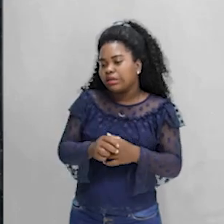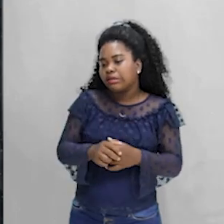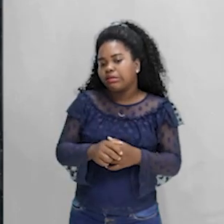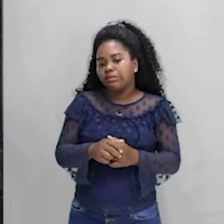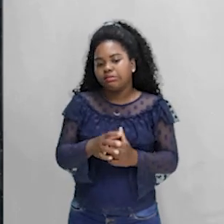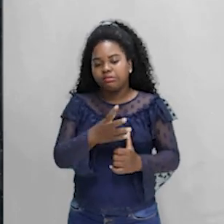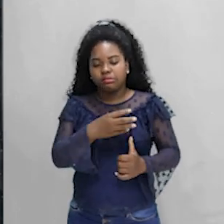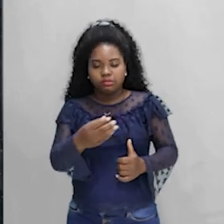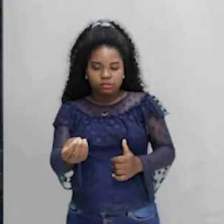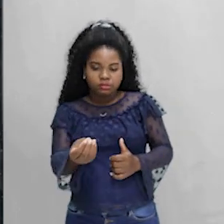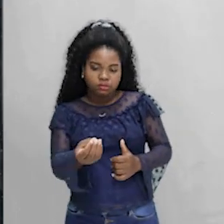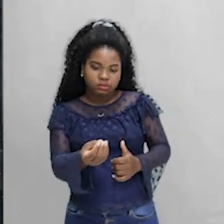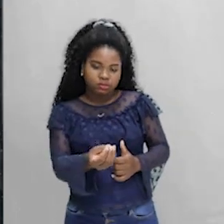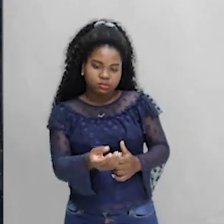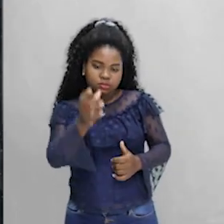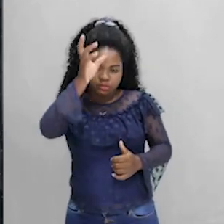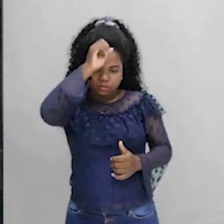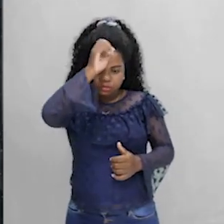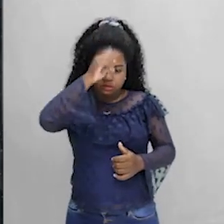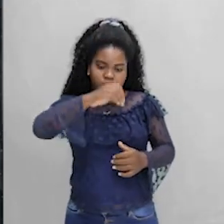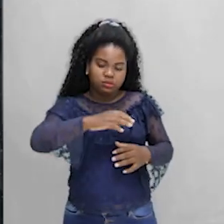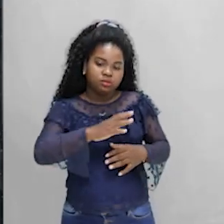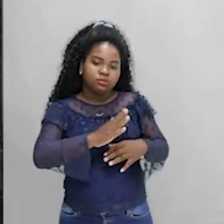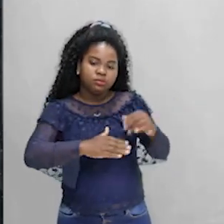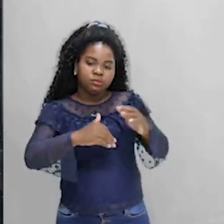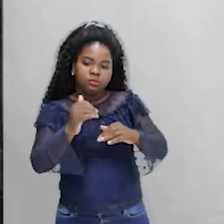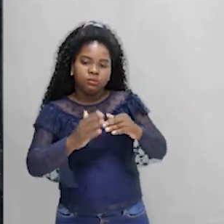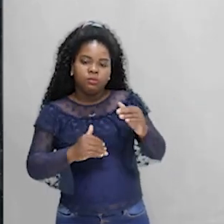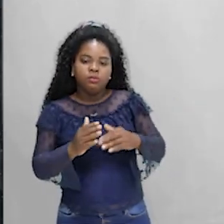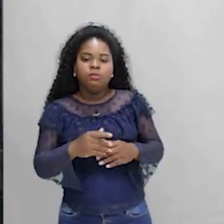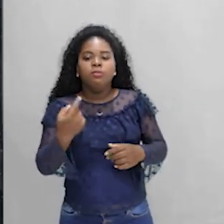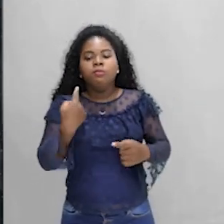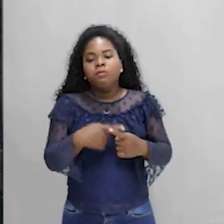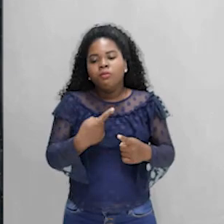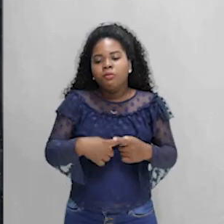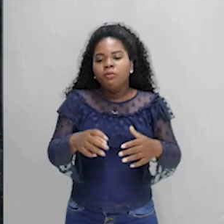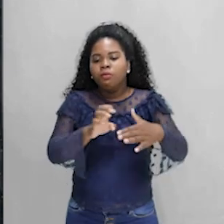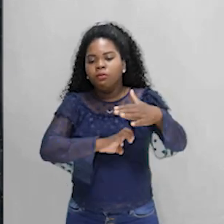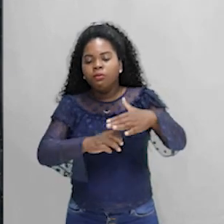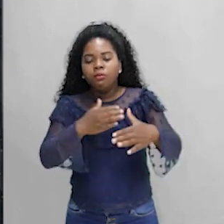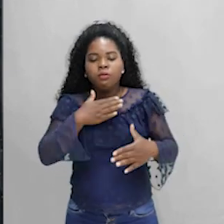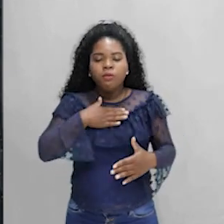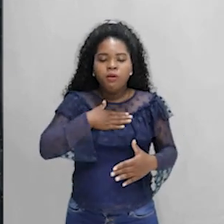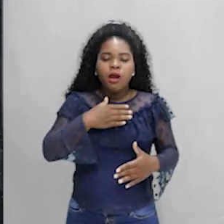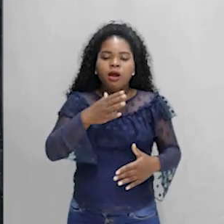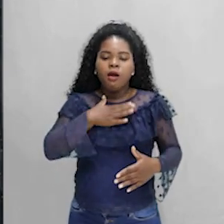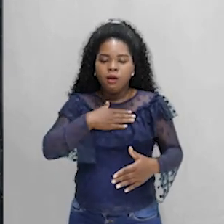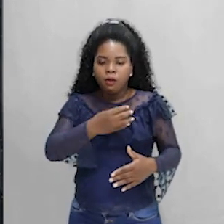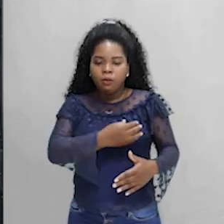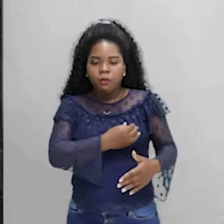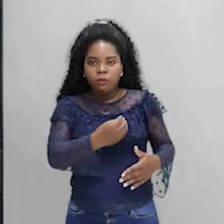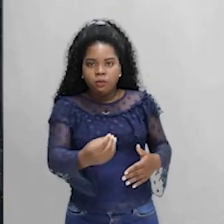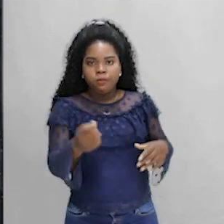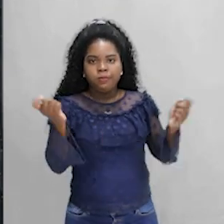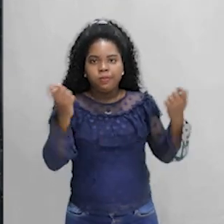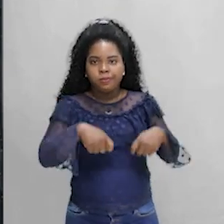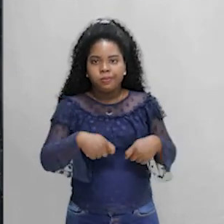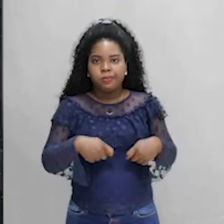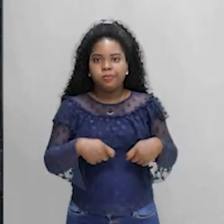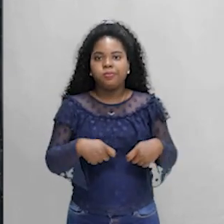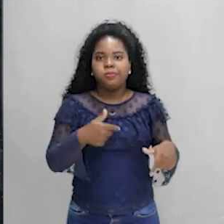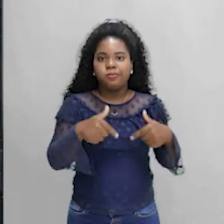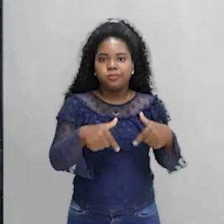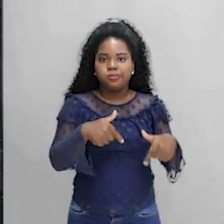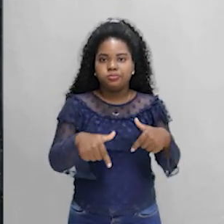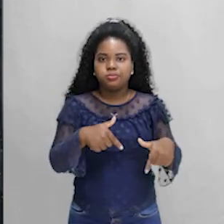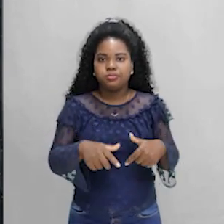uma profissão, colocando meio expediente, porque a empresa é minha, meu filho pode trabalhar, obviamente ele vai ter um tratamento